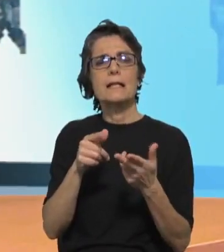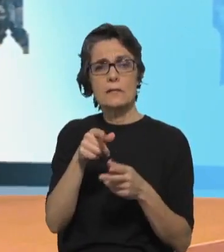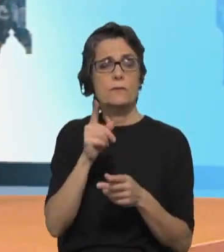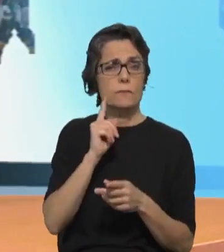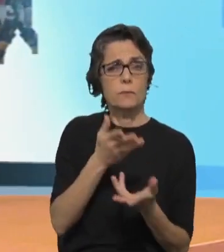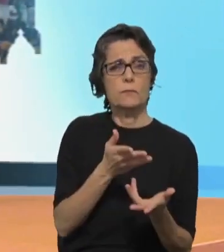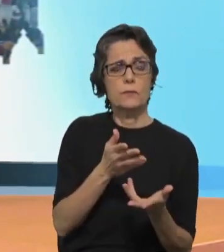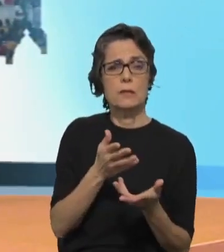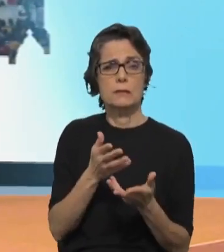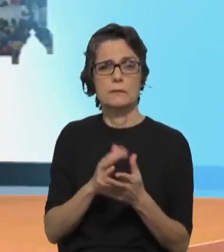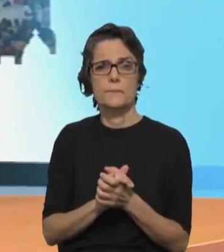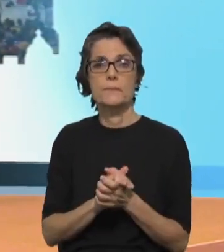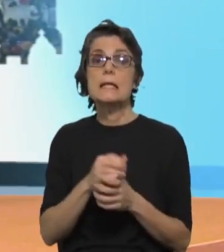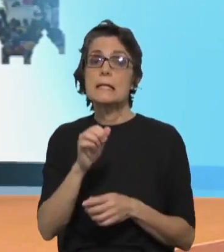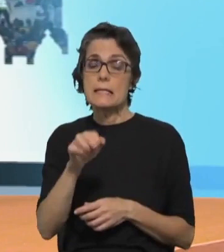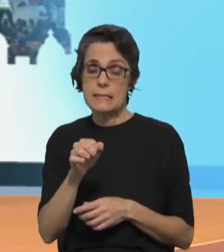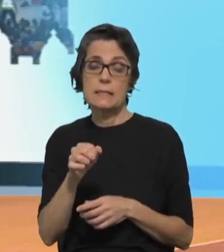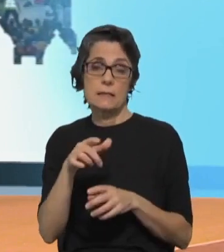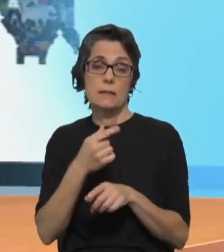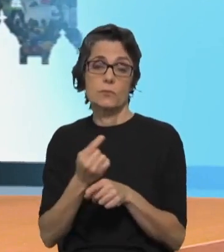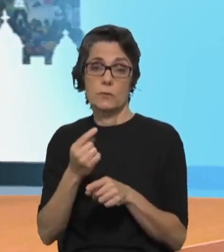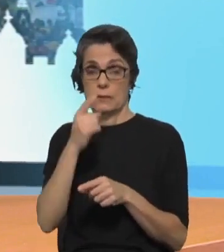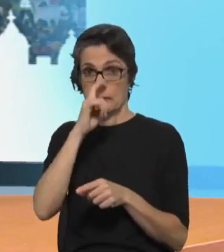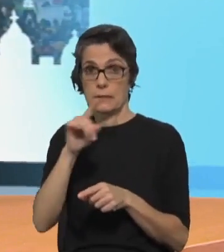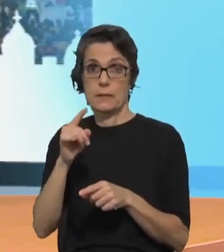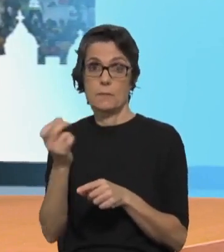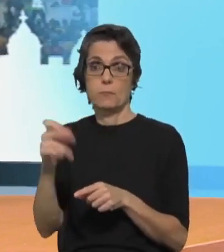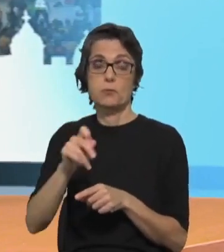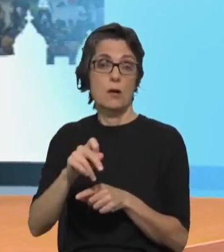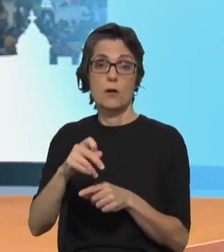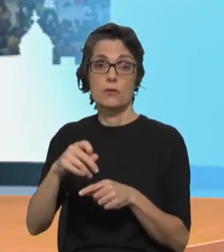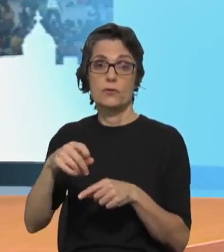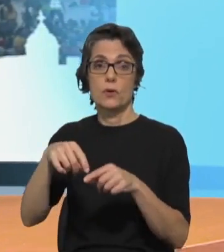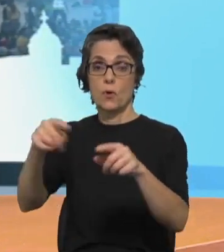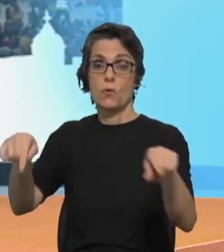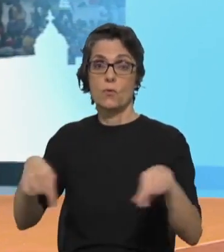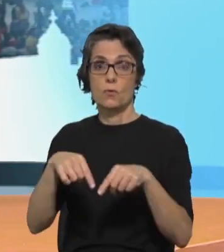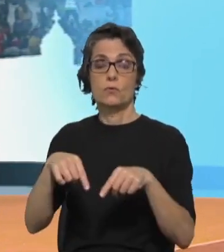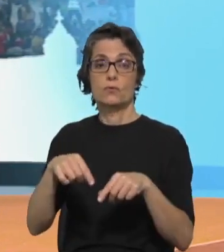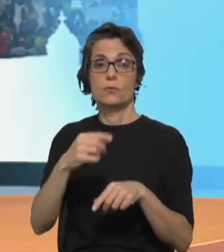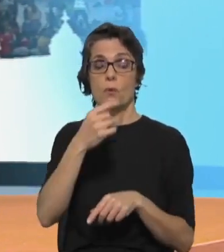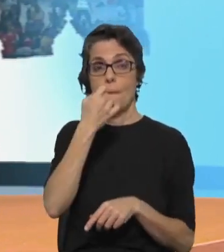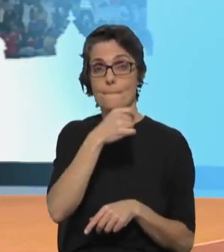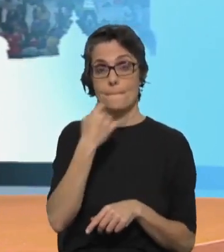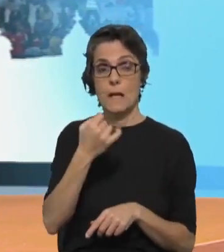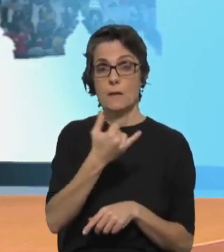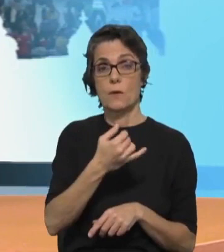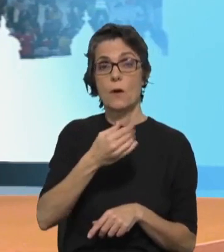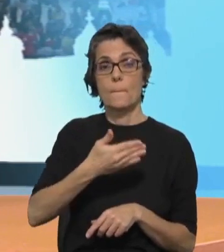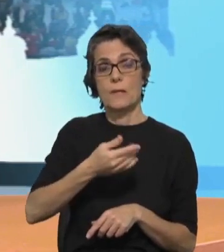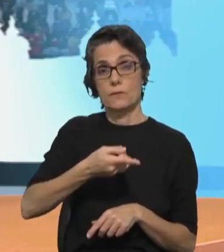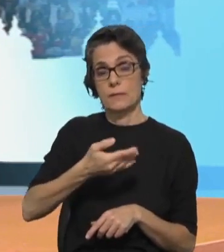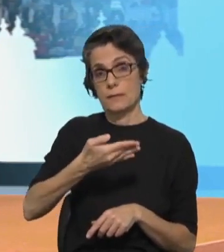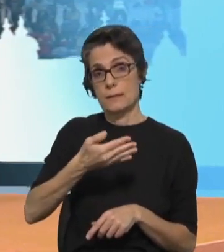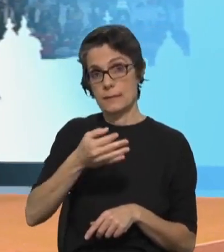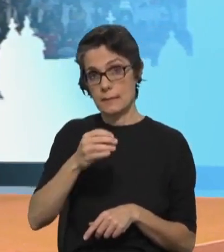fala. Culminou exatamente na ocupação dos estúdios e também de alguns emissores em maio de 1975,